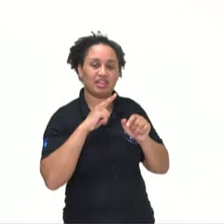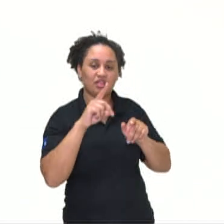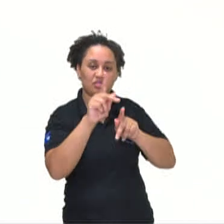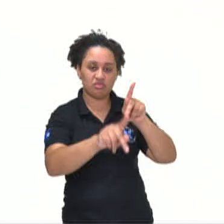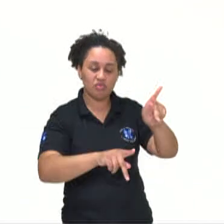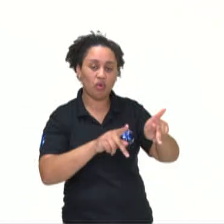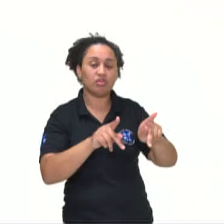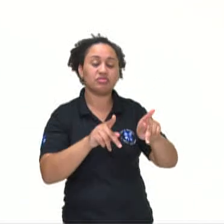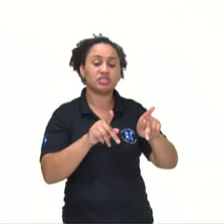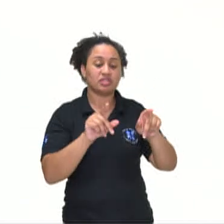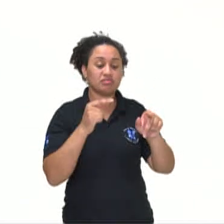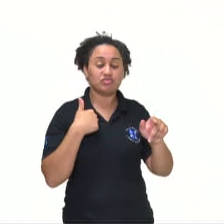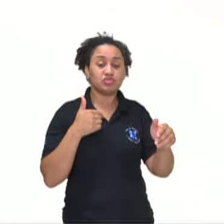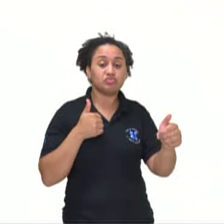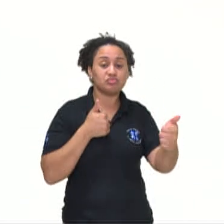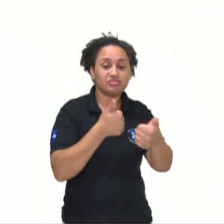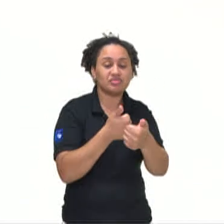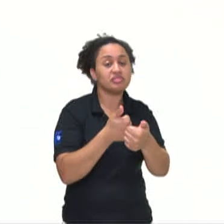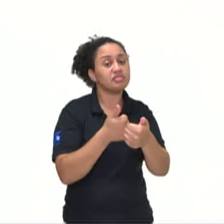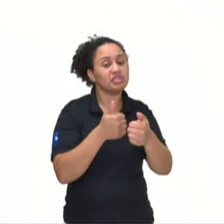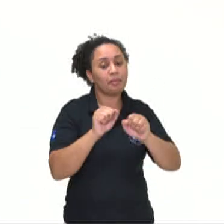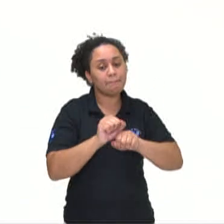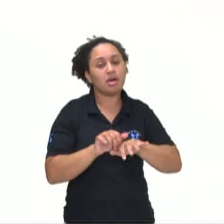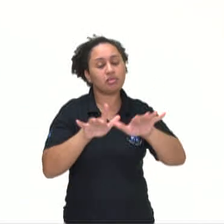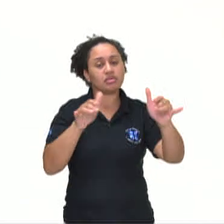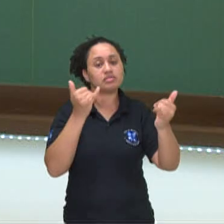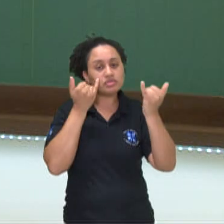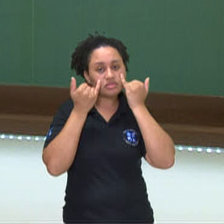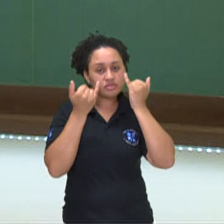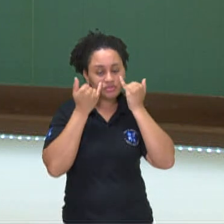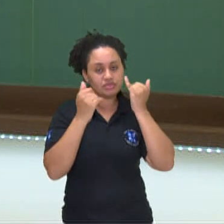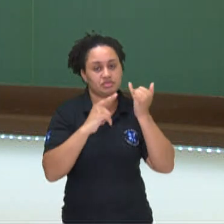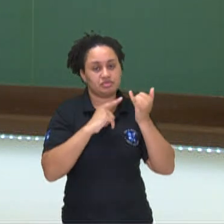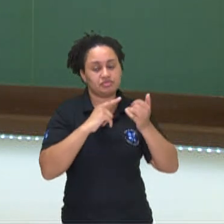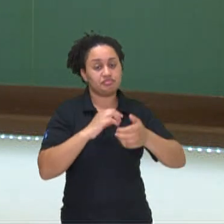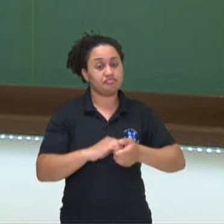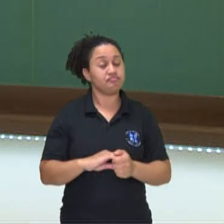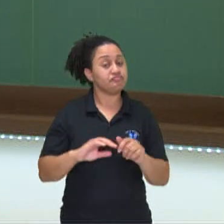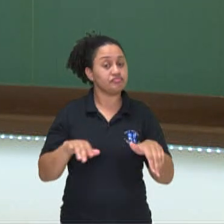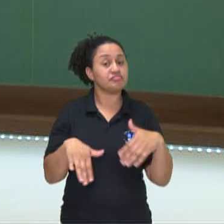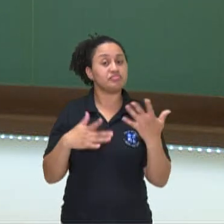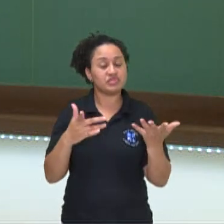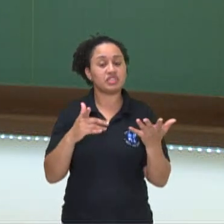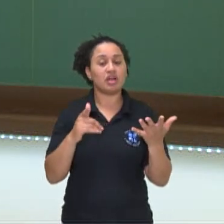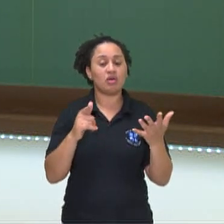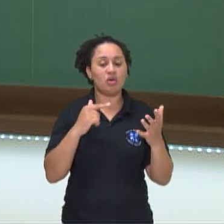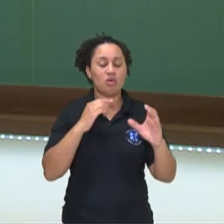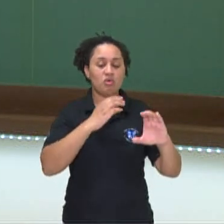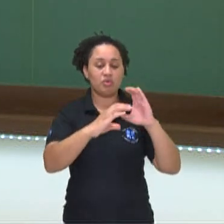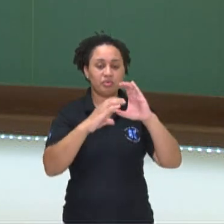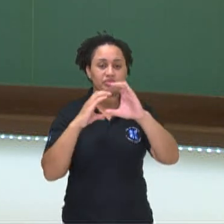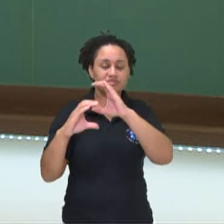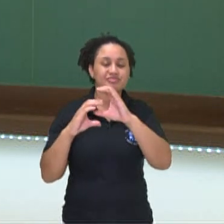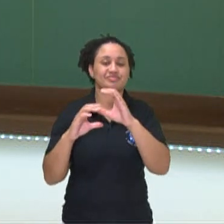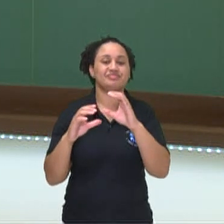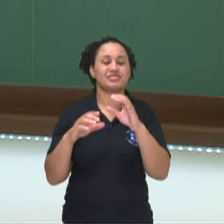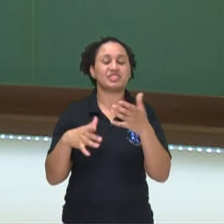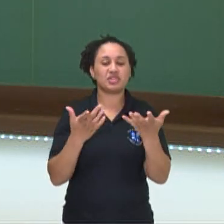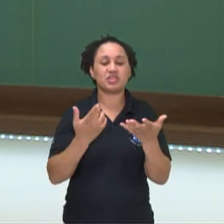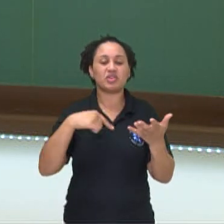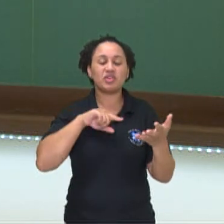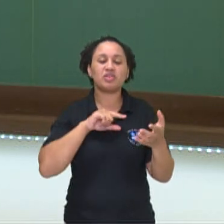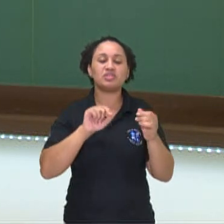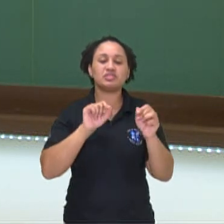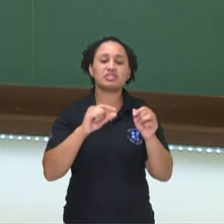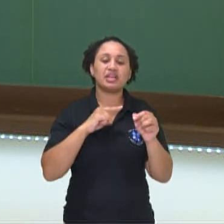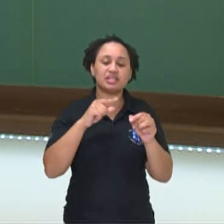e acelerando a disseminação das informações. Então, quando falamos em meios de comunicação, estamos justamente tratando